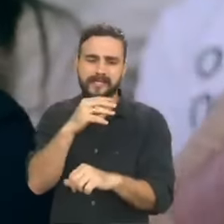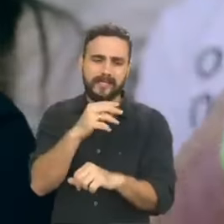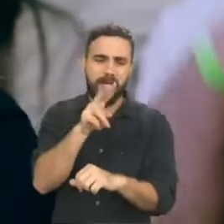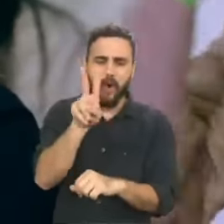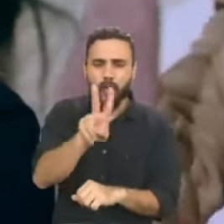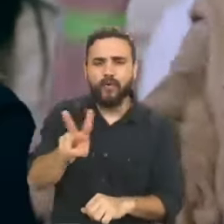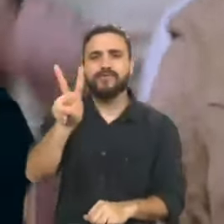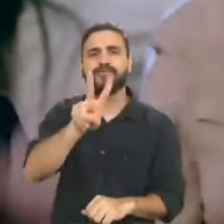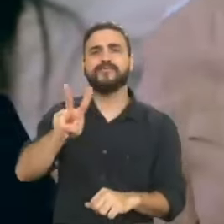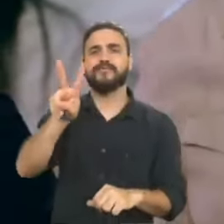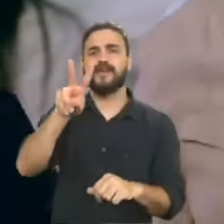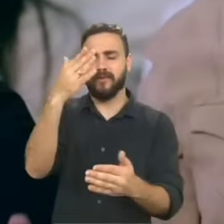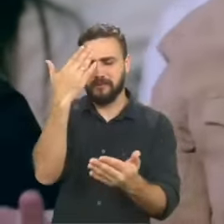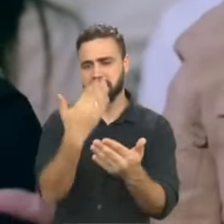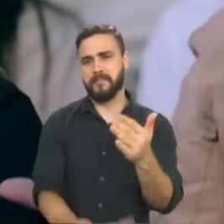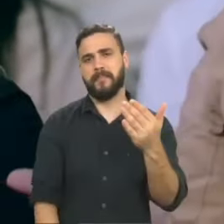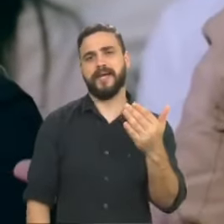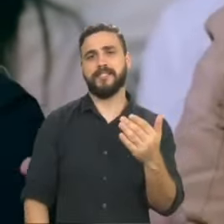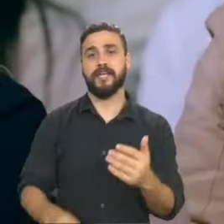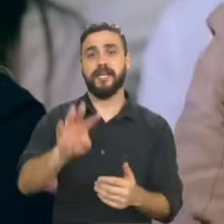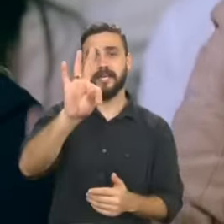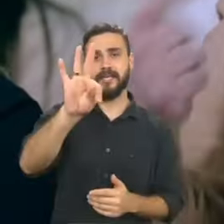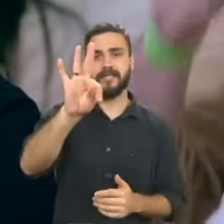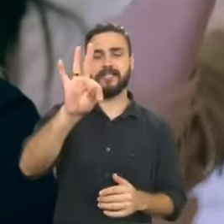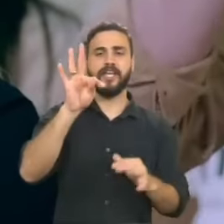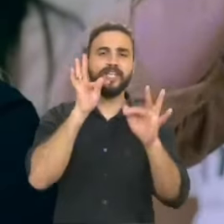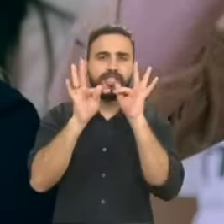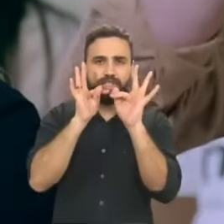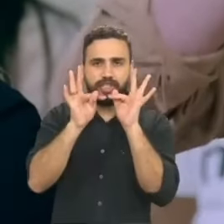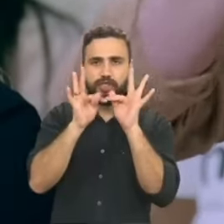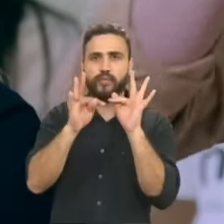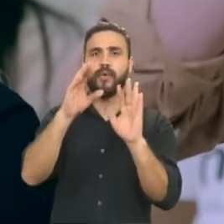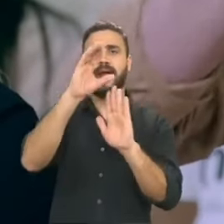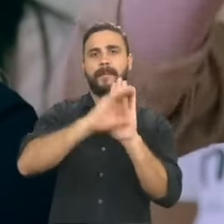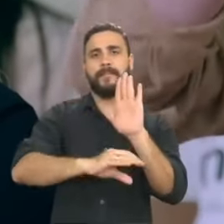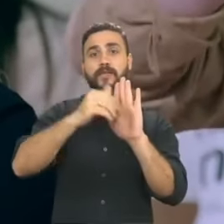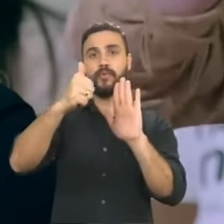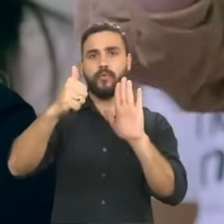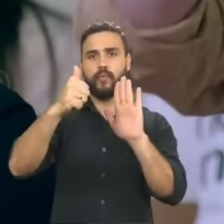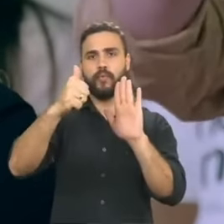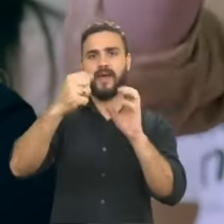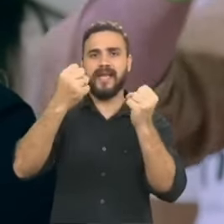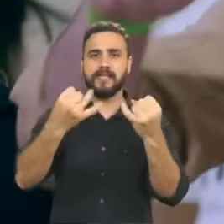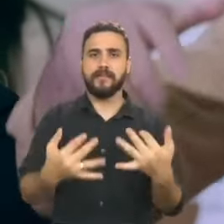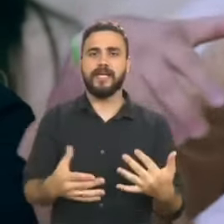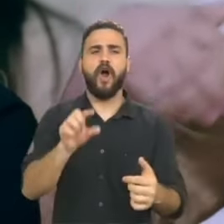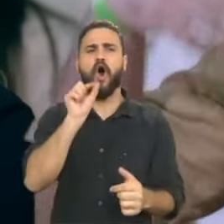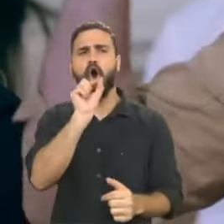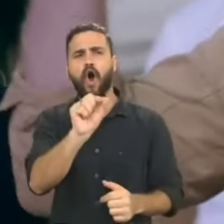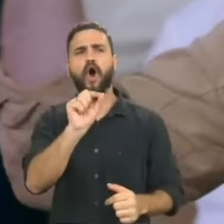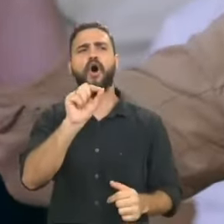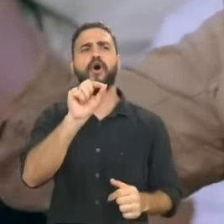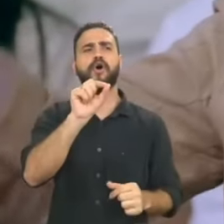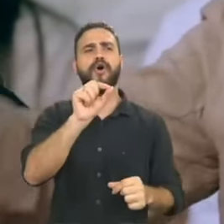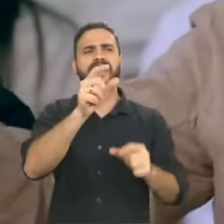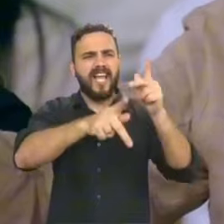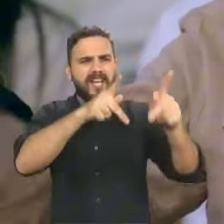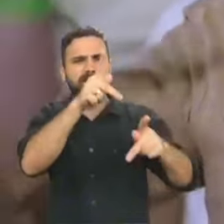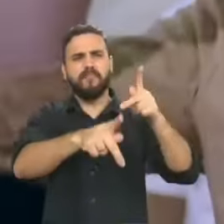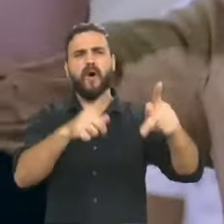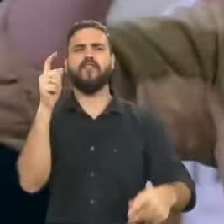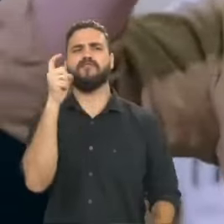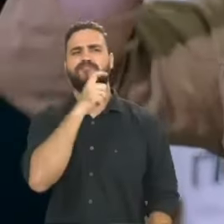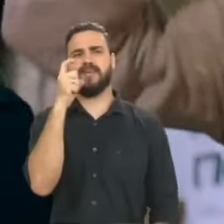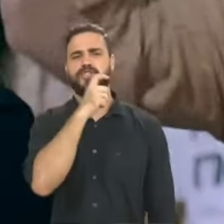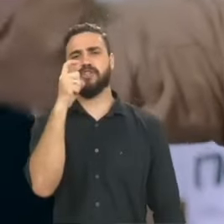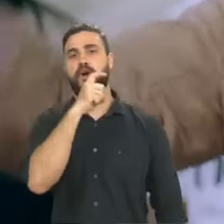né? Ele cita em Tito capítulo 1 também, né? Ó, cretenses sempre mentirosos, o famoso paradoxo de Epimênides,